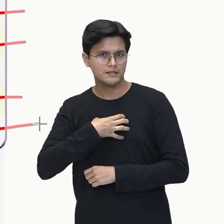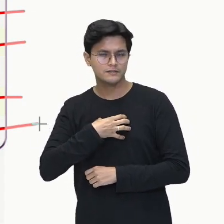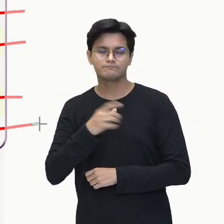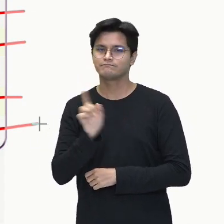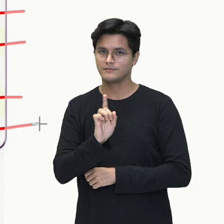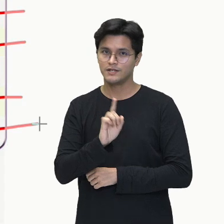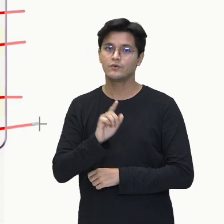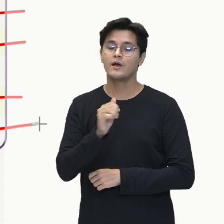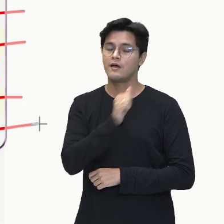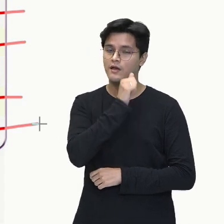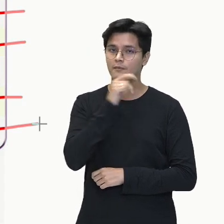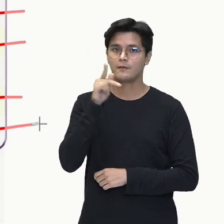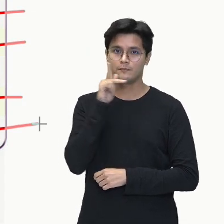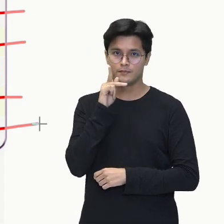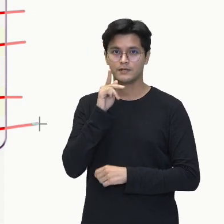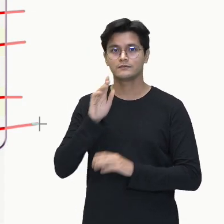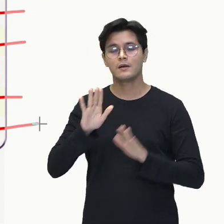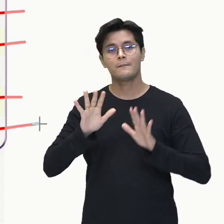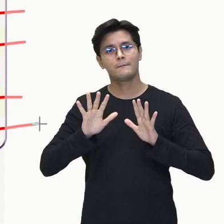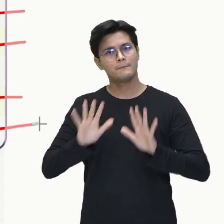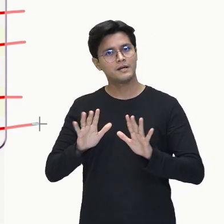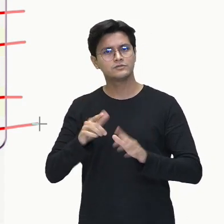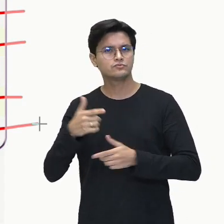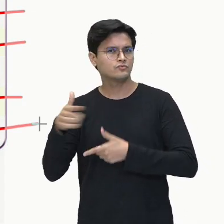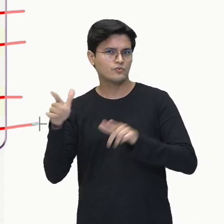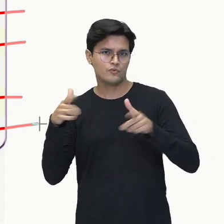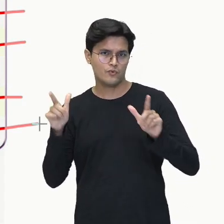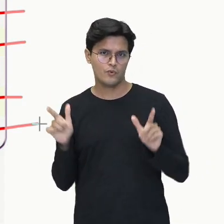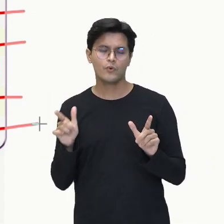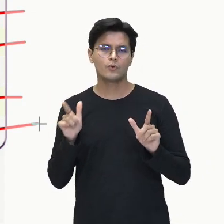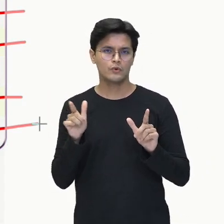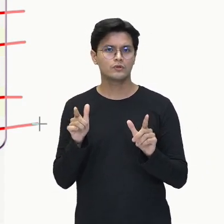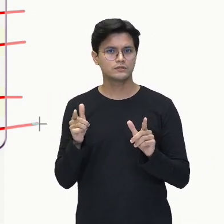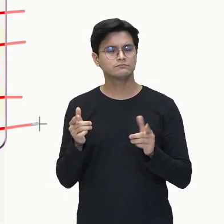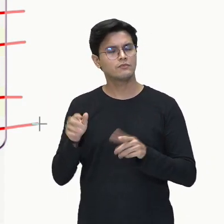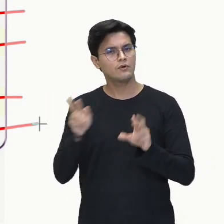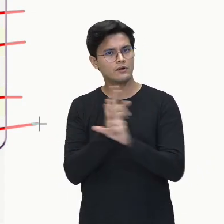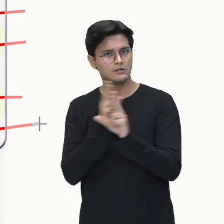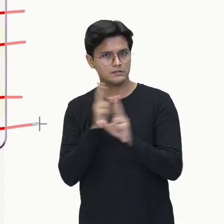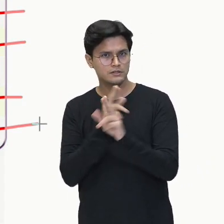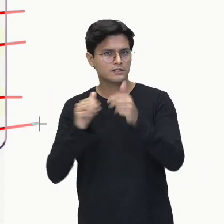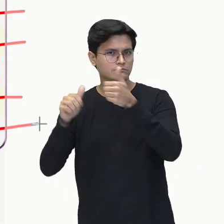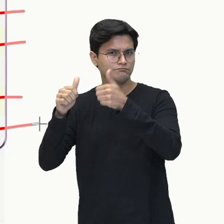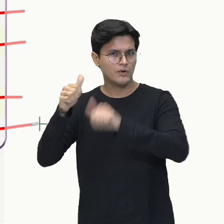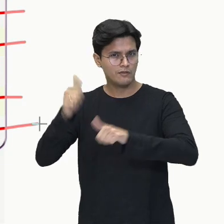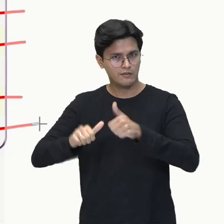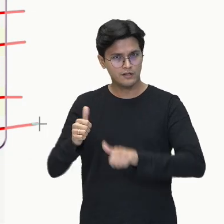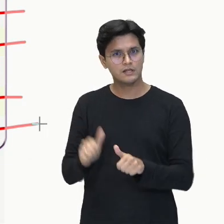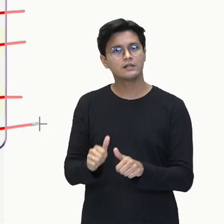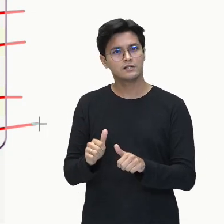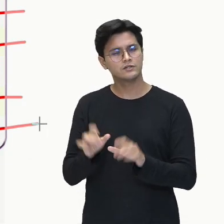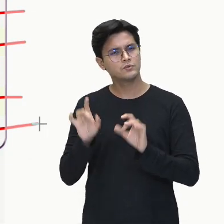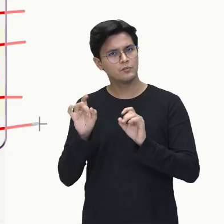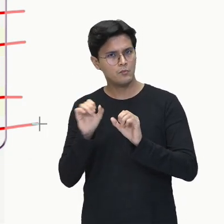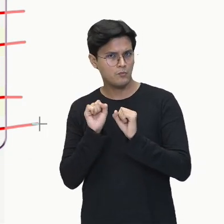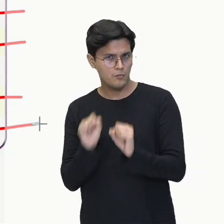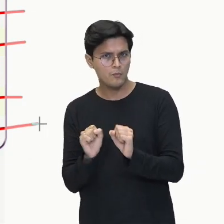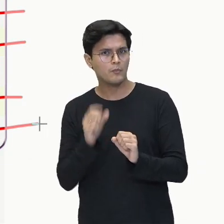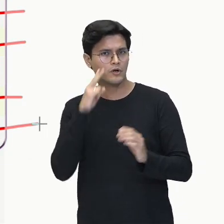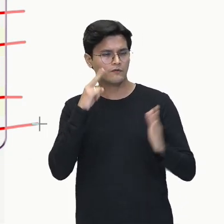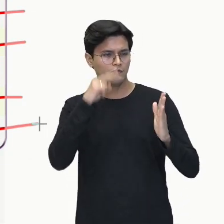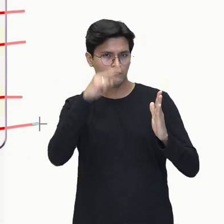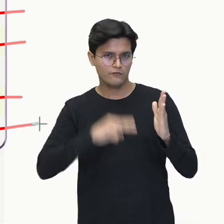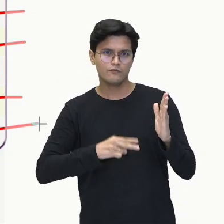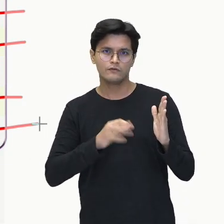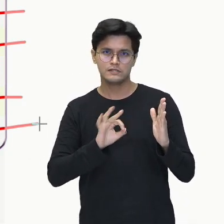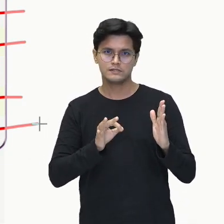são outras espacialidades dessa análise que você pode verificar por estado, por região, lá no anuário, tá